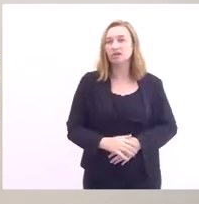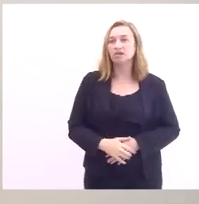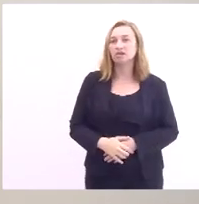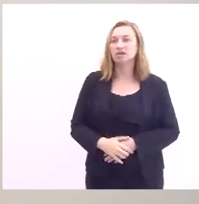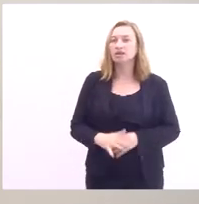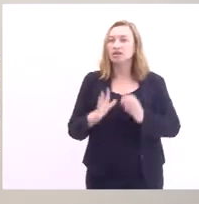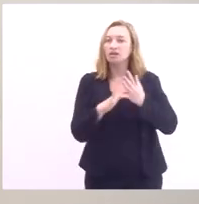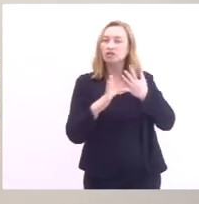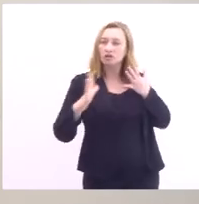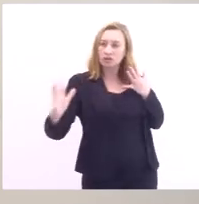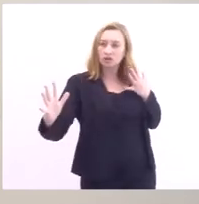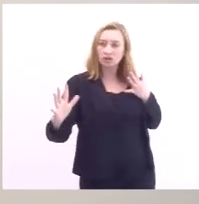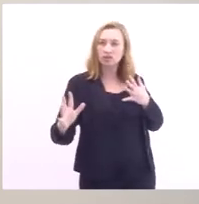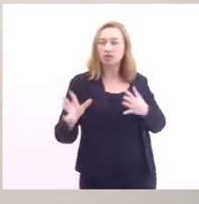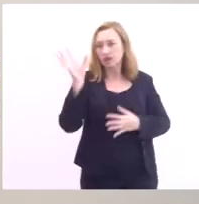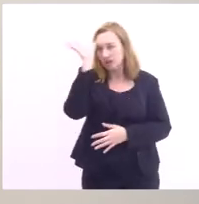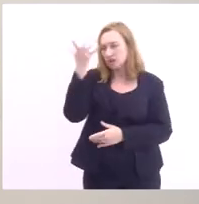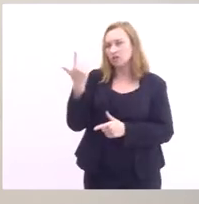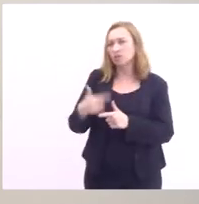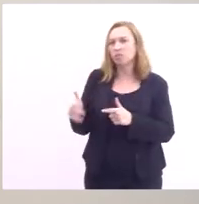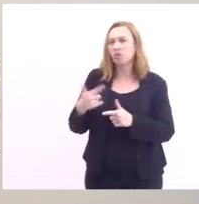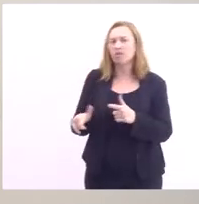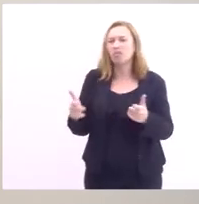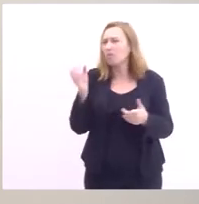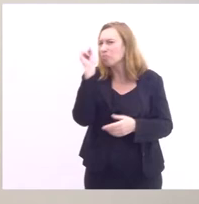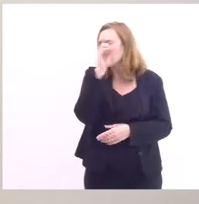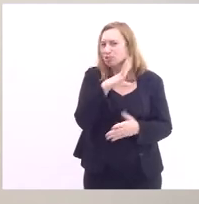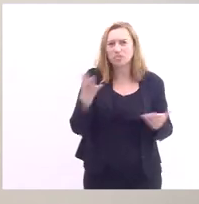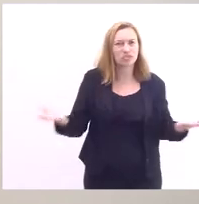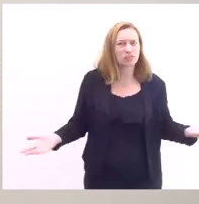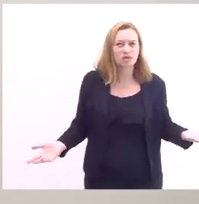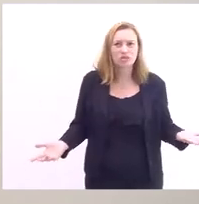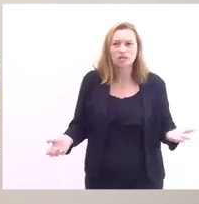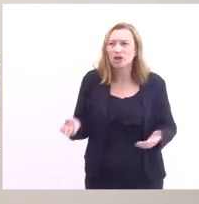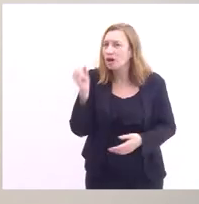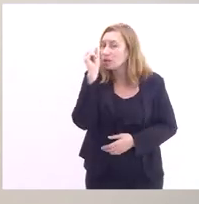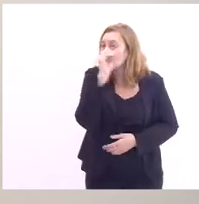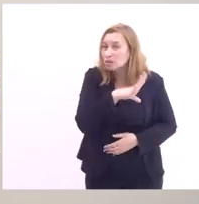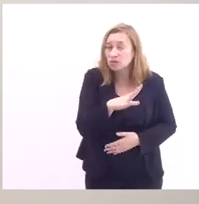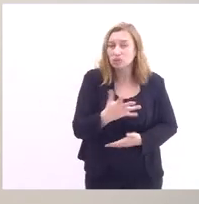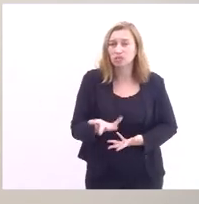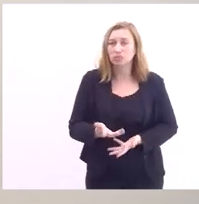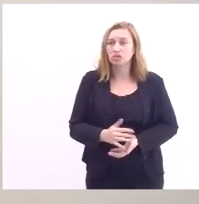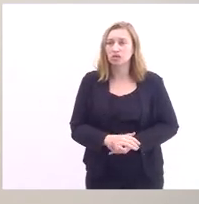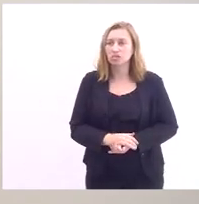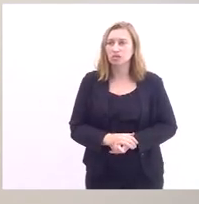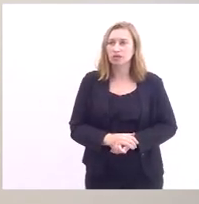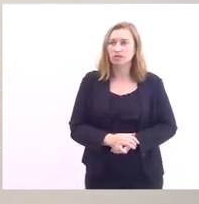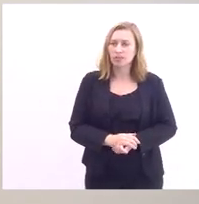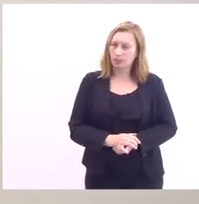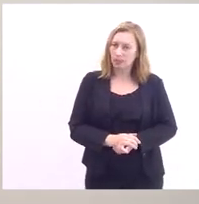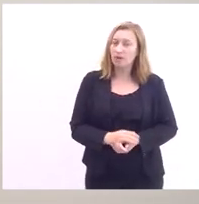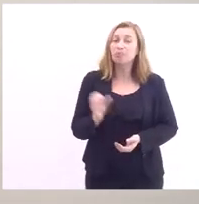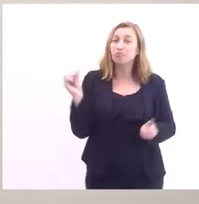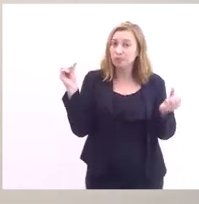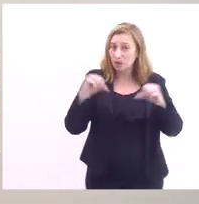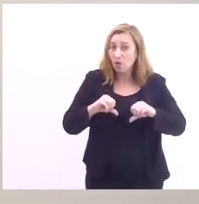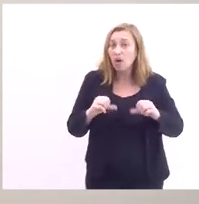para resolver o seu problema. Absurdo! Absurdo dos absurdos. E o